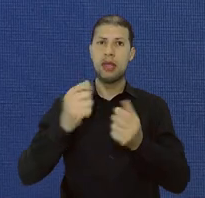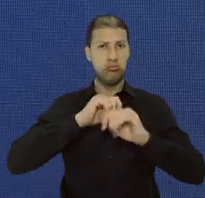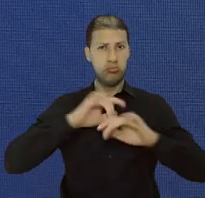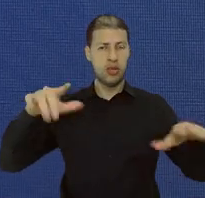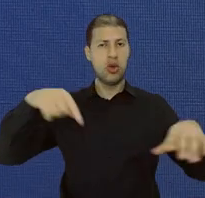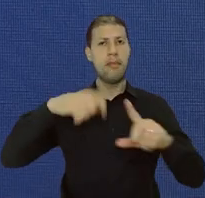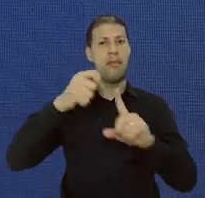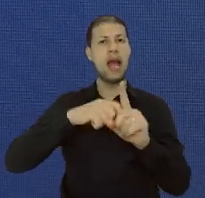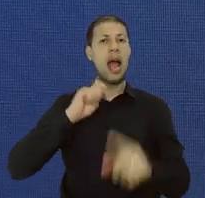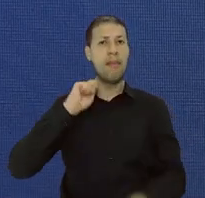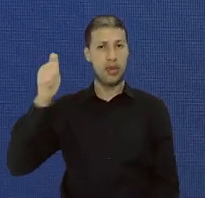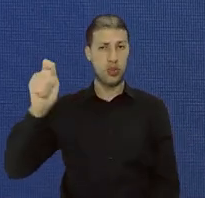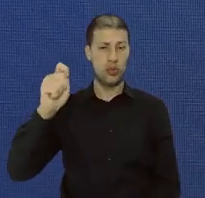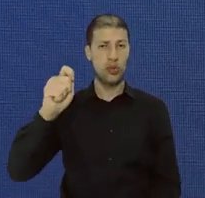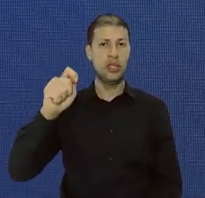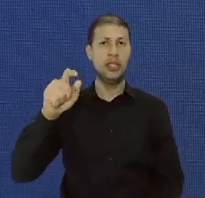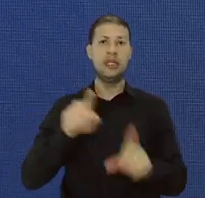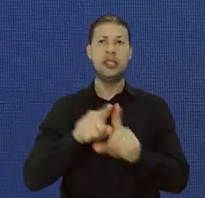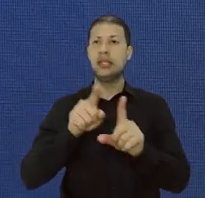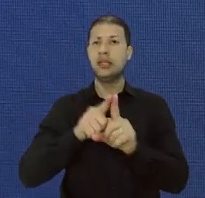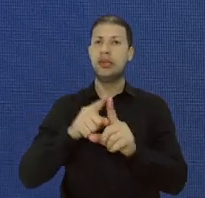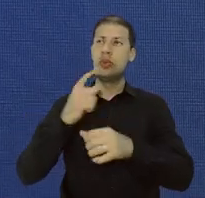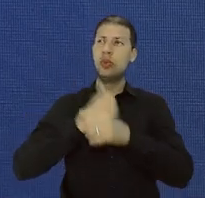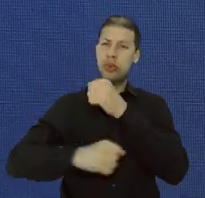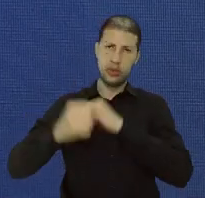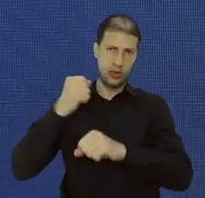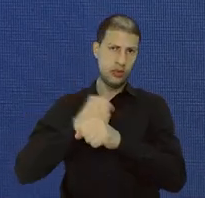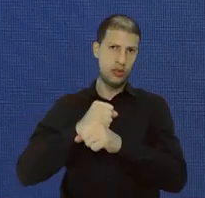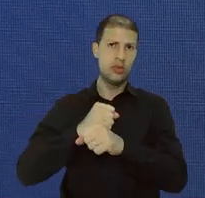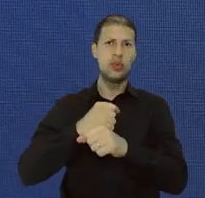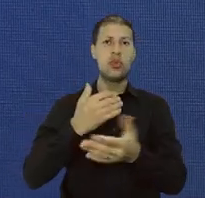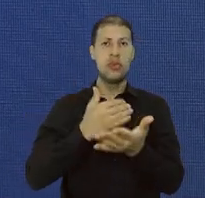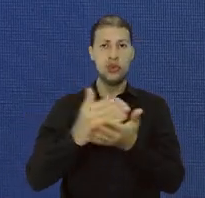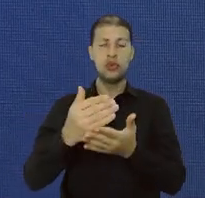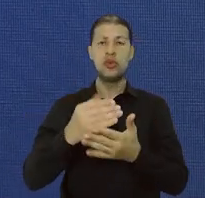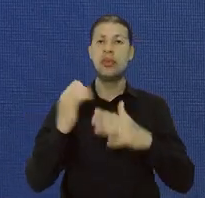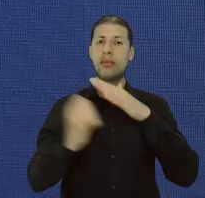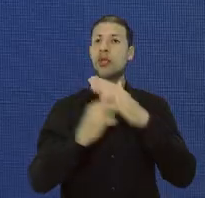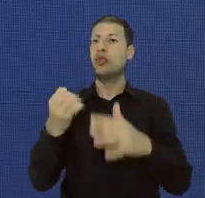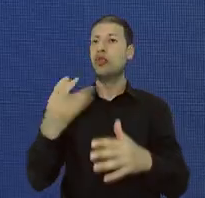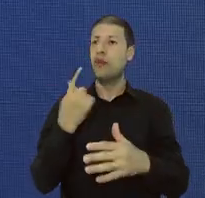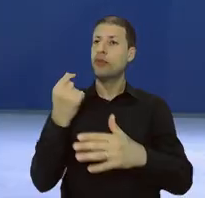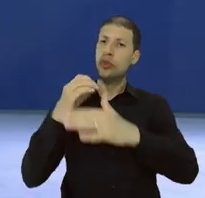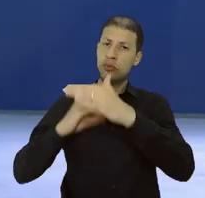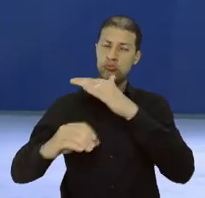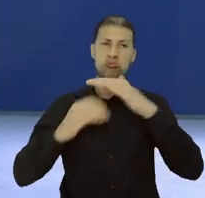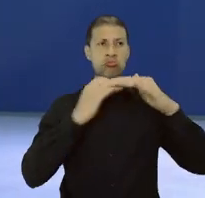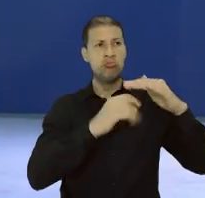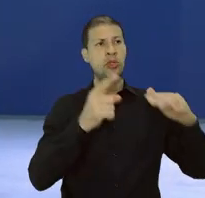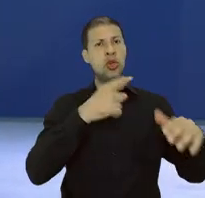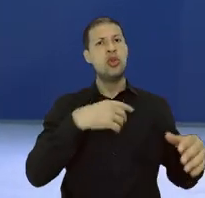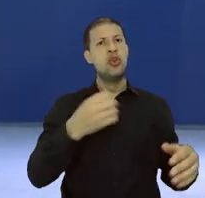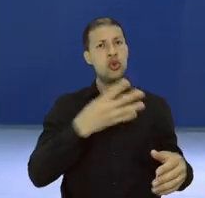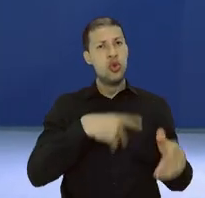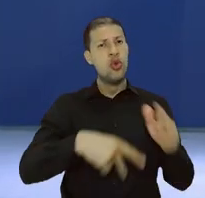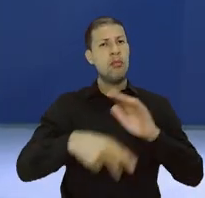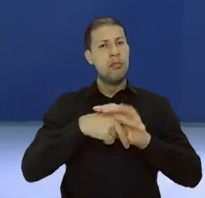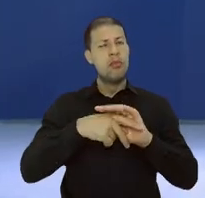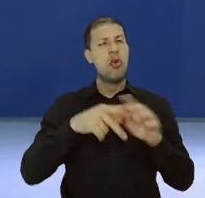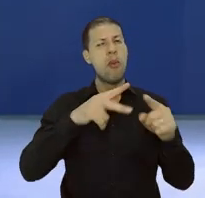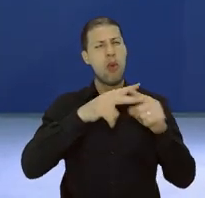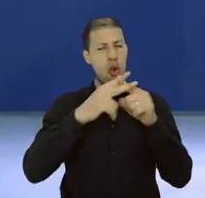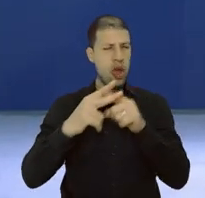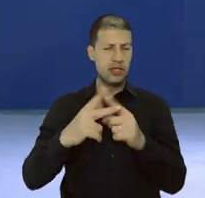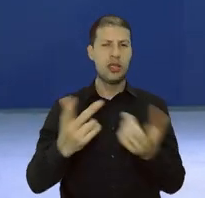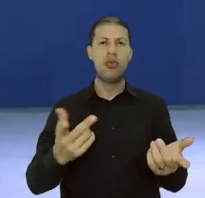a gente no último ano a gente conseguiu se investir em novas empresas já vamos dizer nesse cenário novo de correção porque quando a gente olha para os